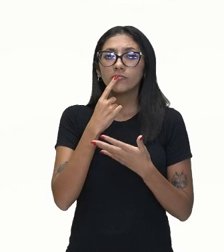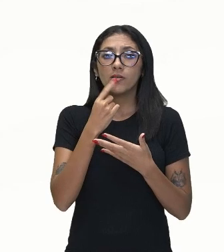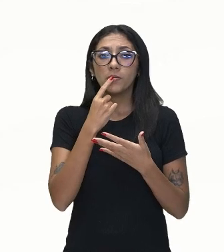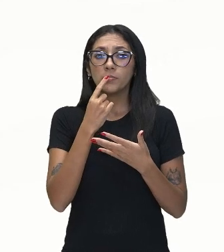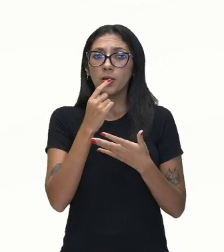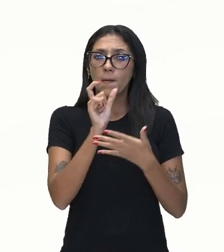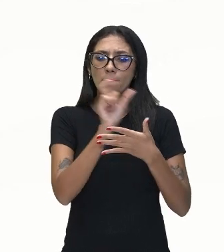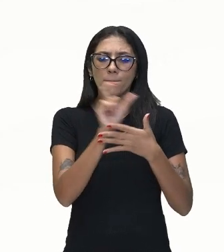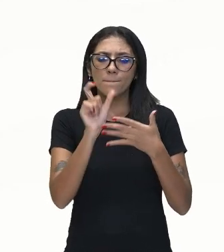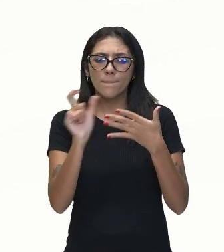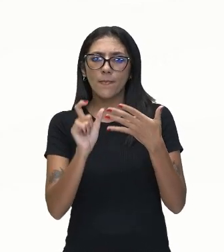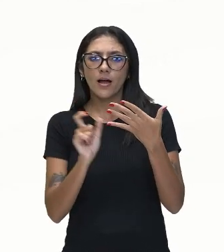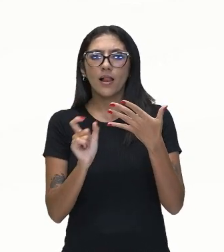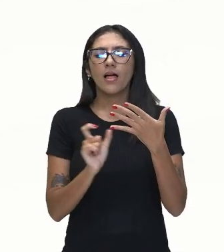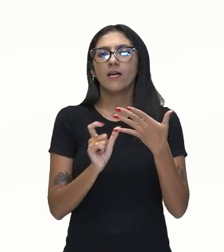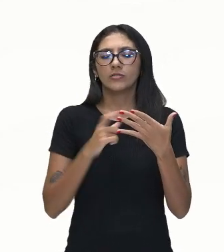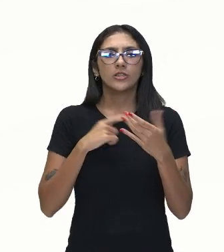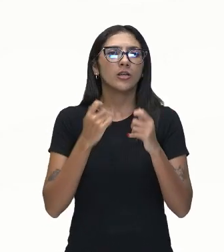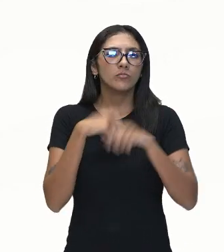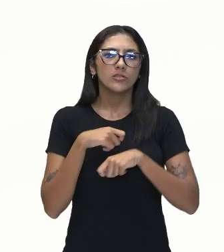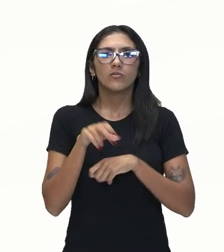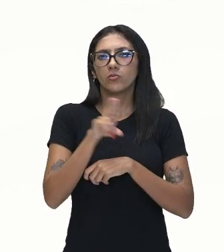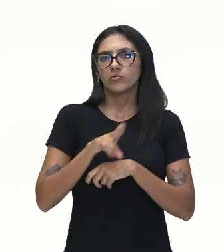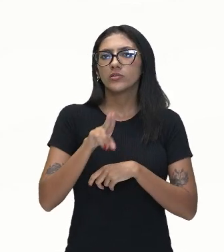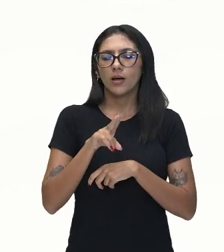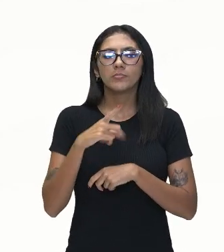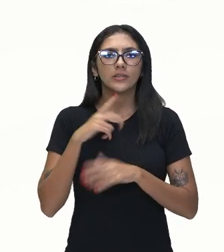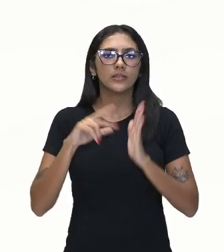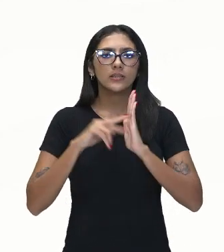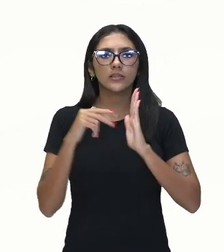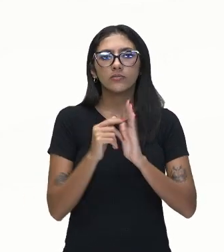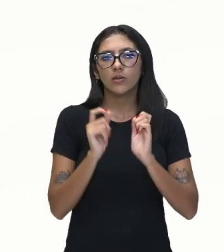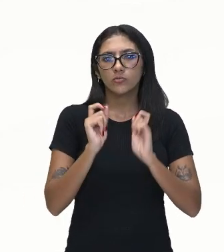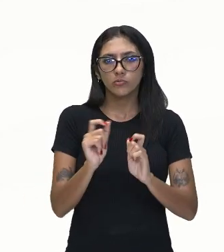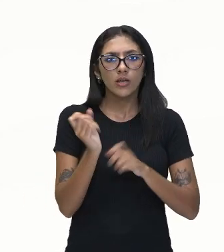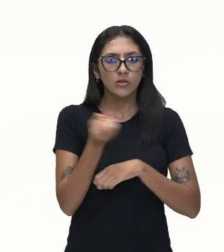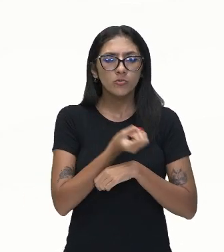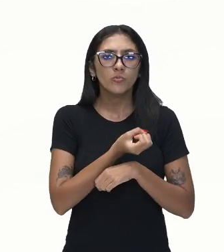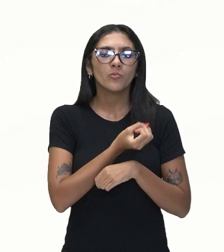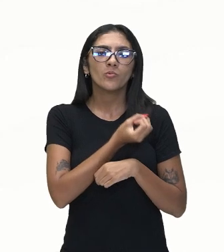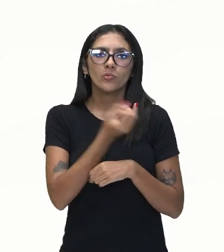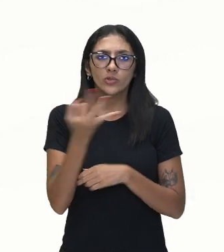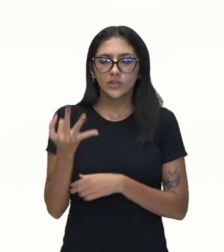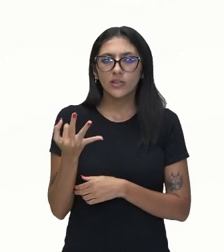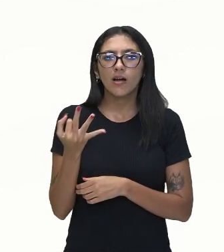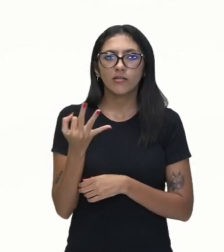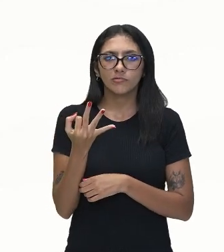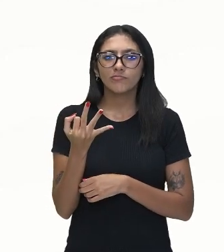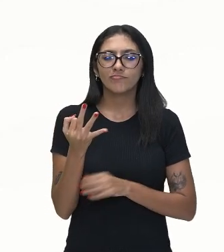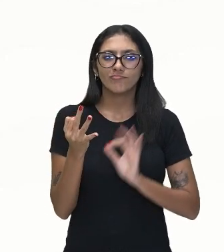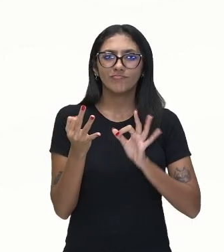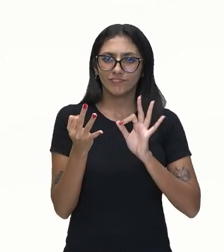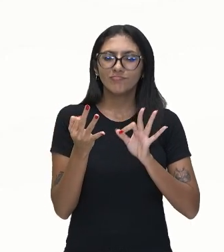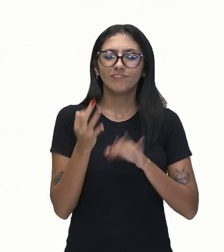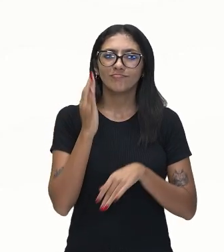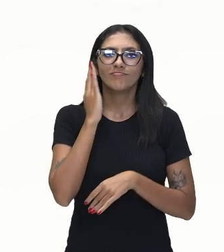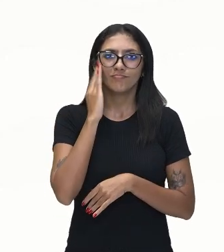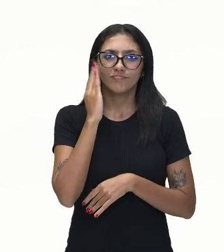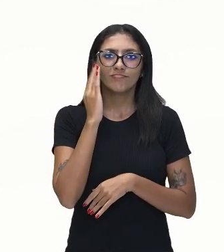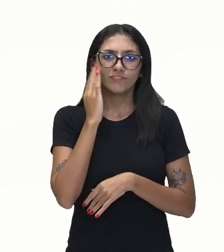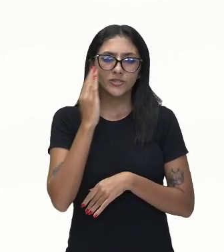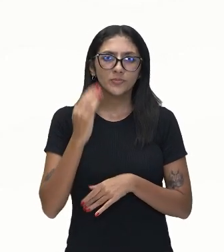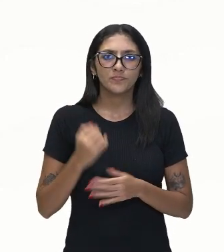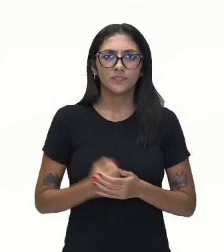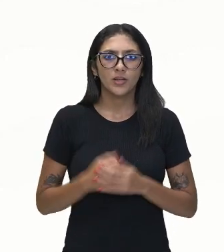expressões partitivas. E estas expressões estão explicando, estão indicando exatamente a parte